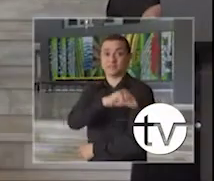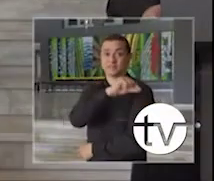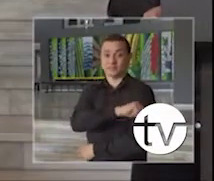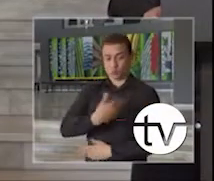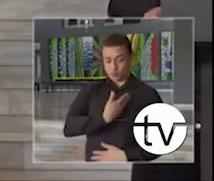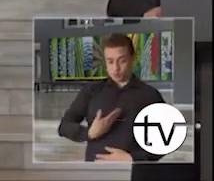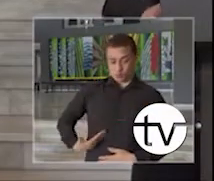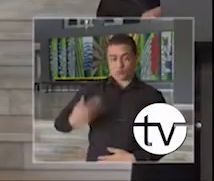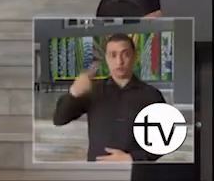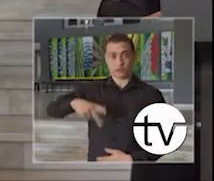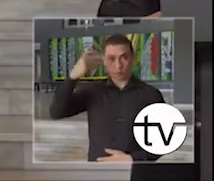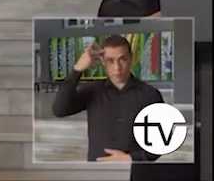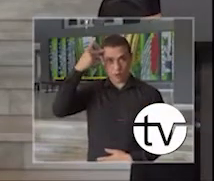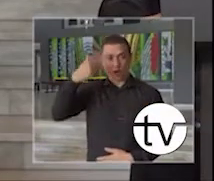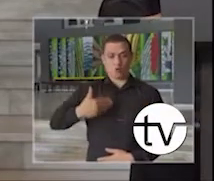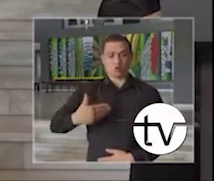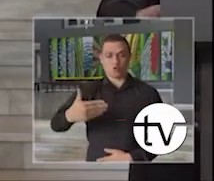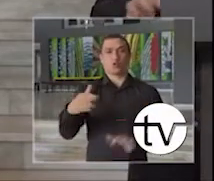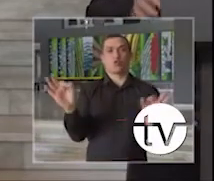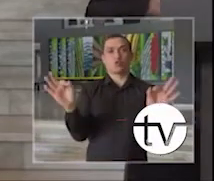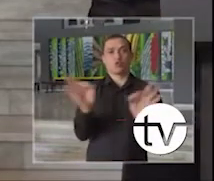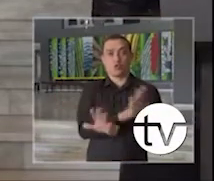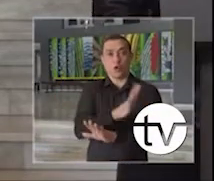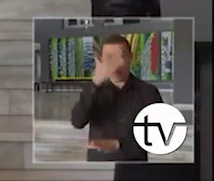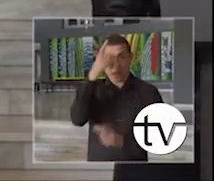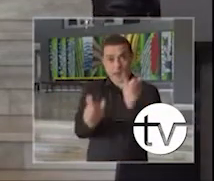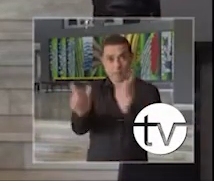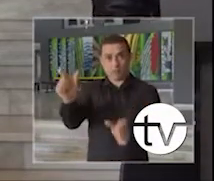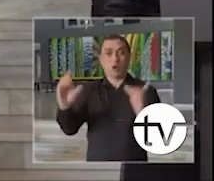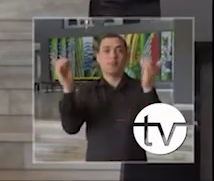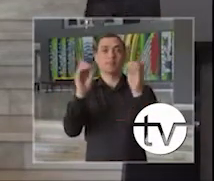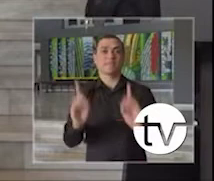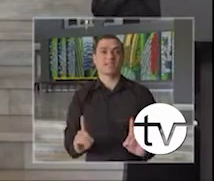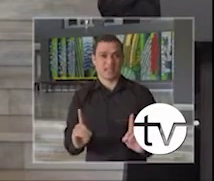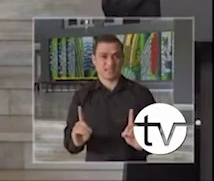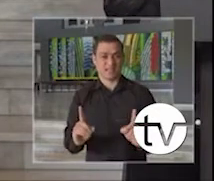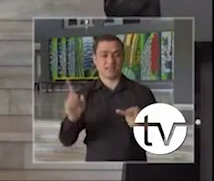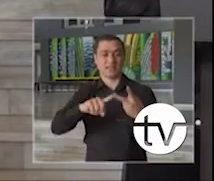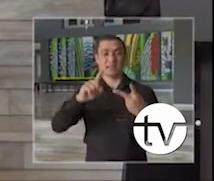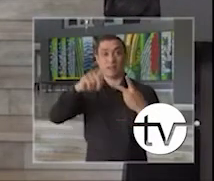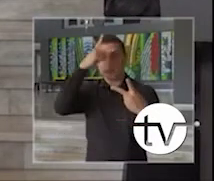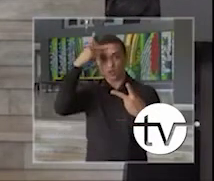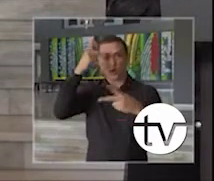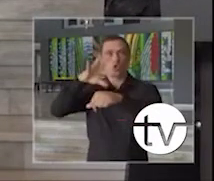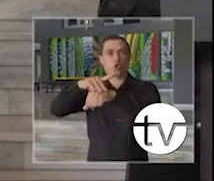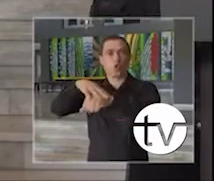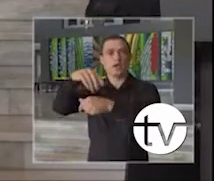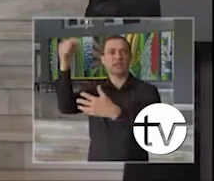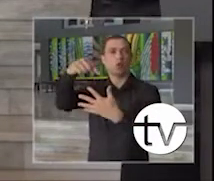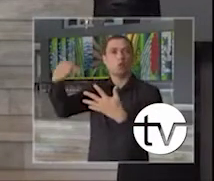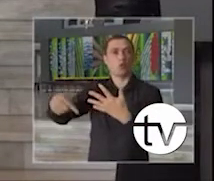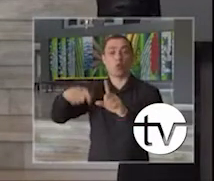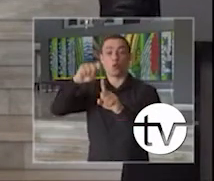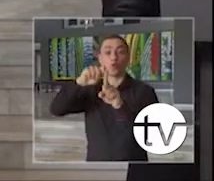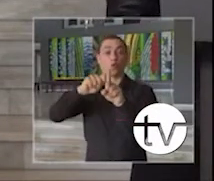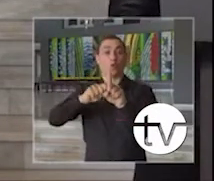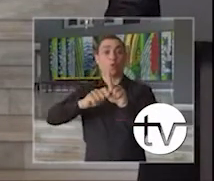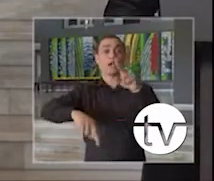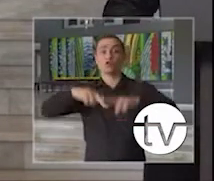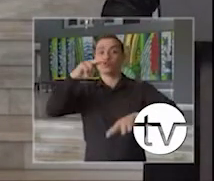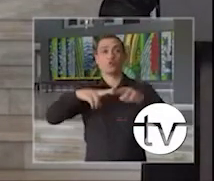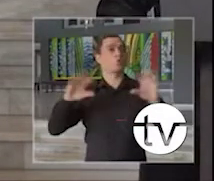Paulo vai finalizar a vacinação de pessoas com deficiência e com comorbidades no mês de